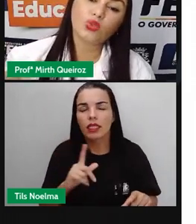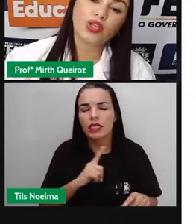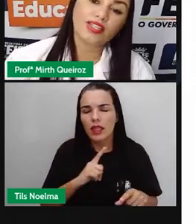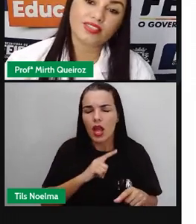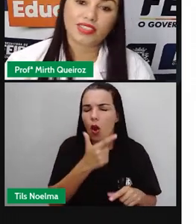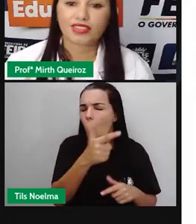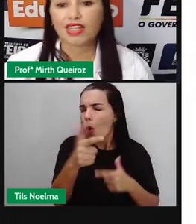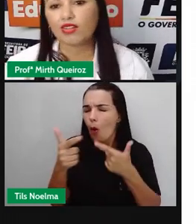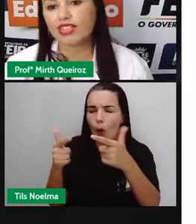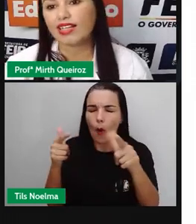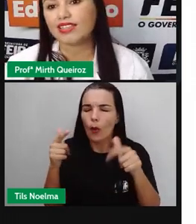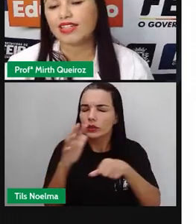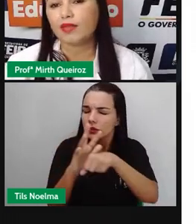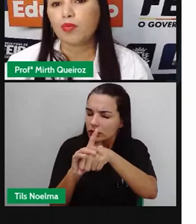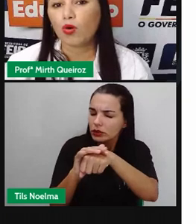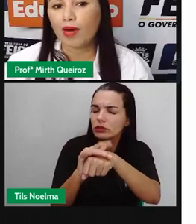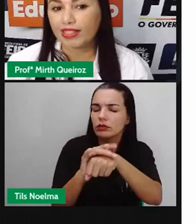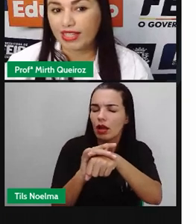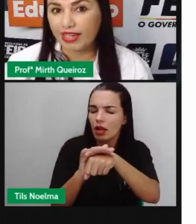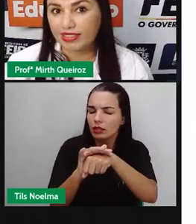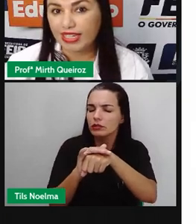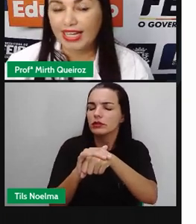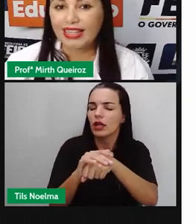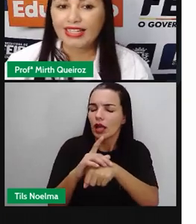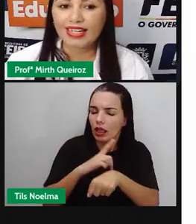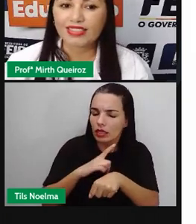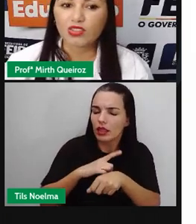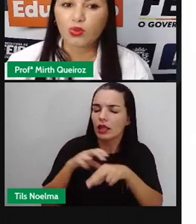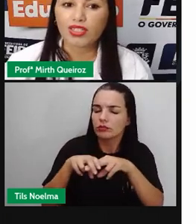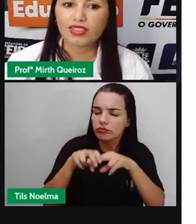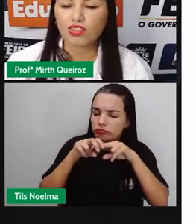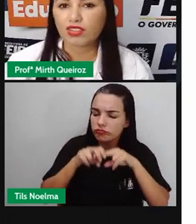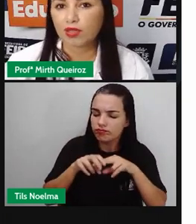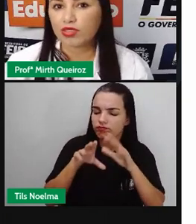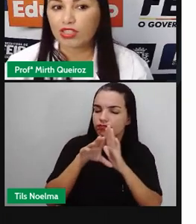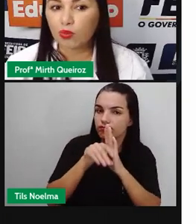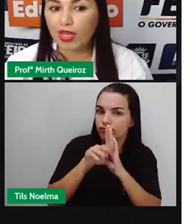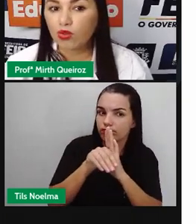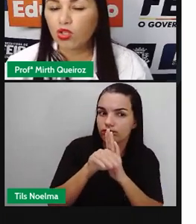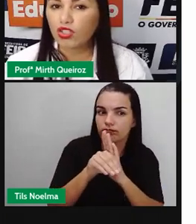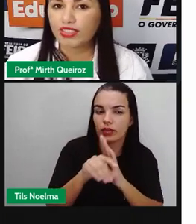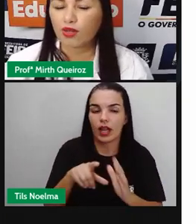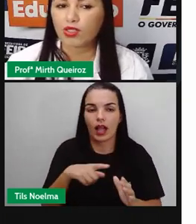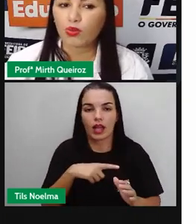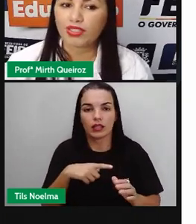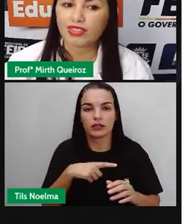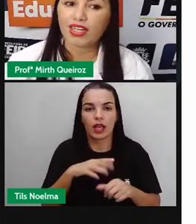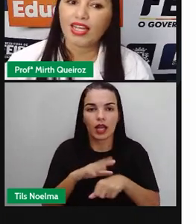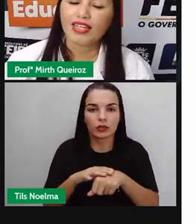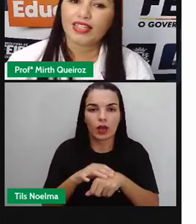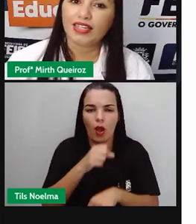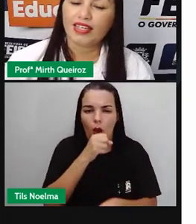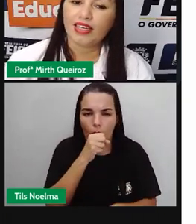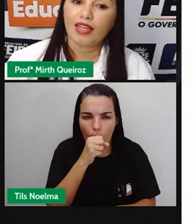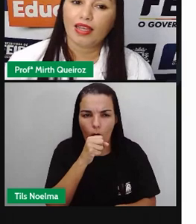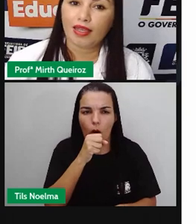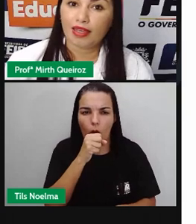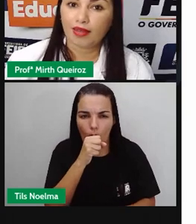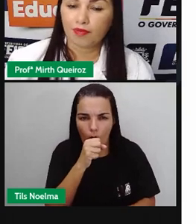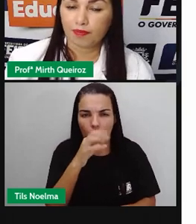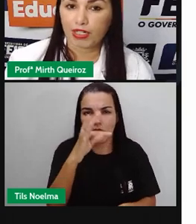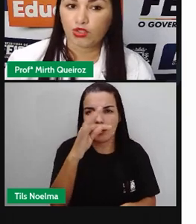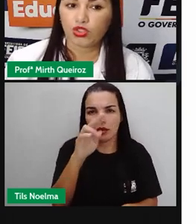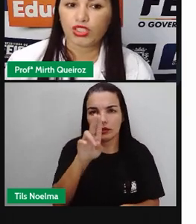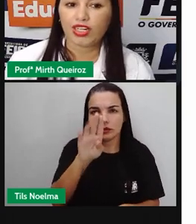outras doenças causadas aí por bactérias bem graças doenças nós temos a tuberculose é uma doença que